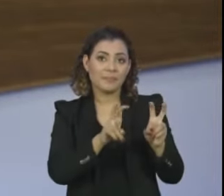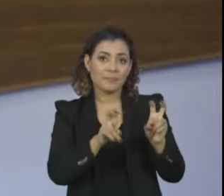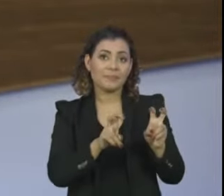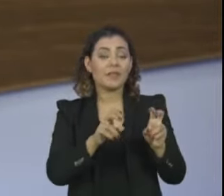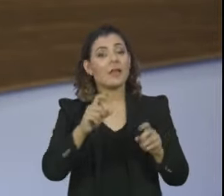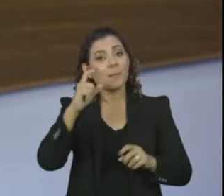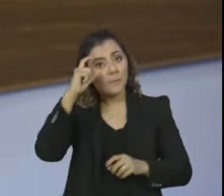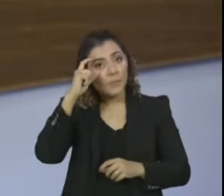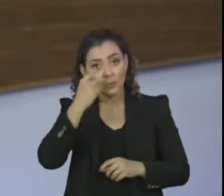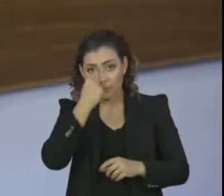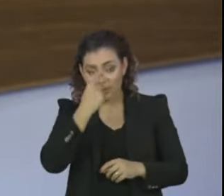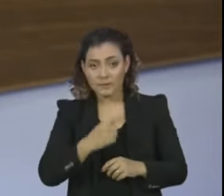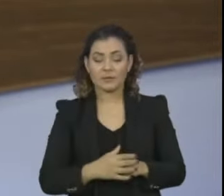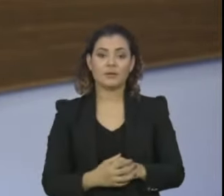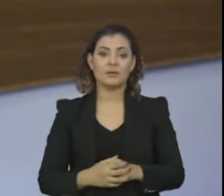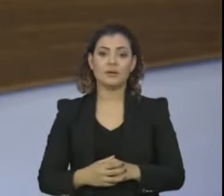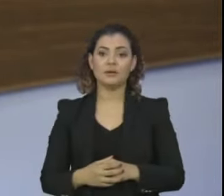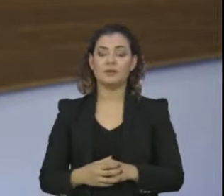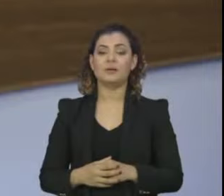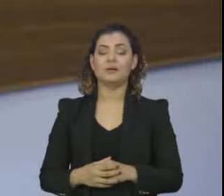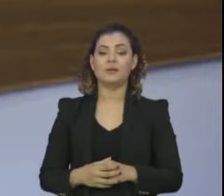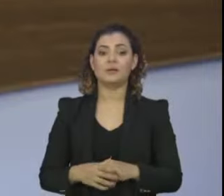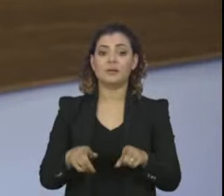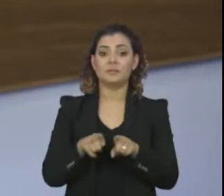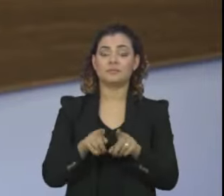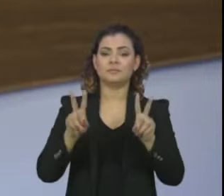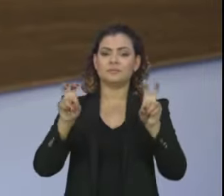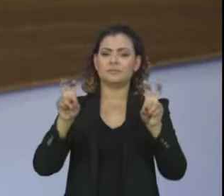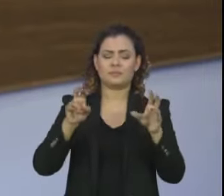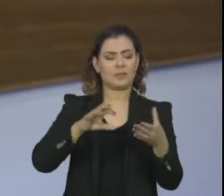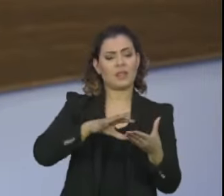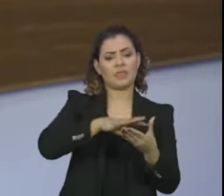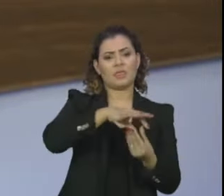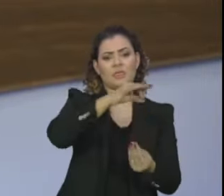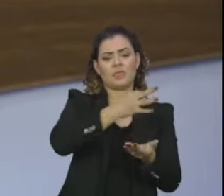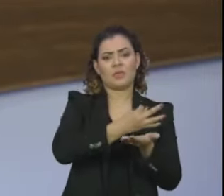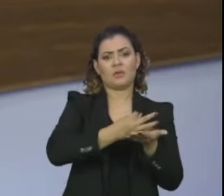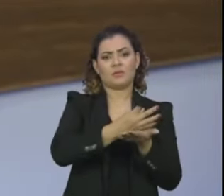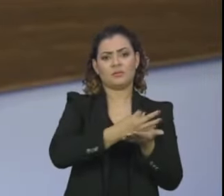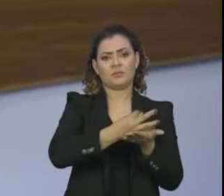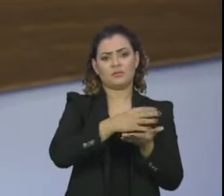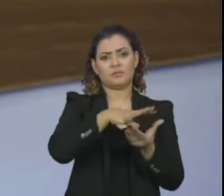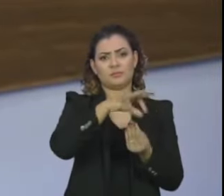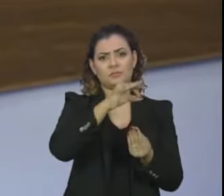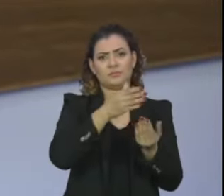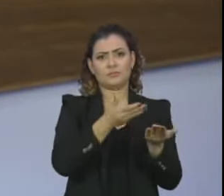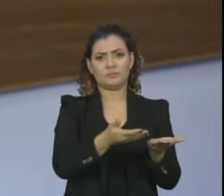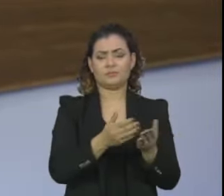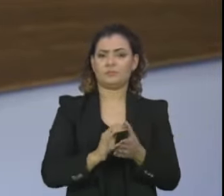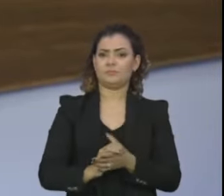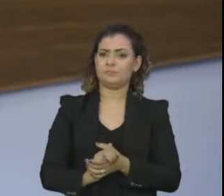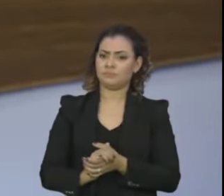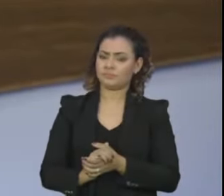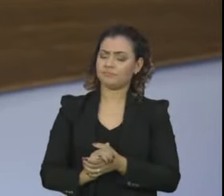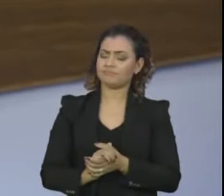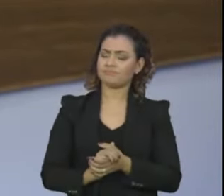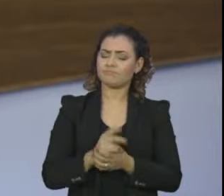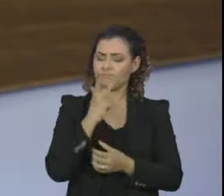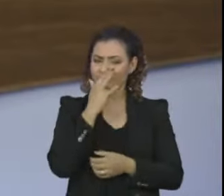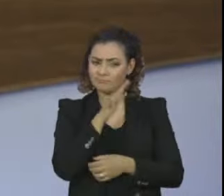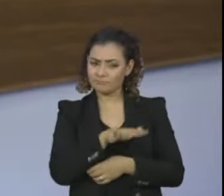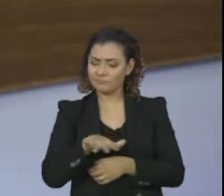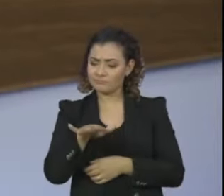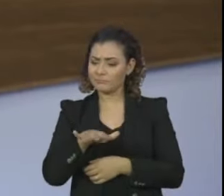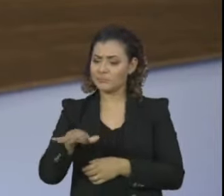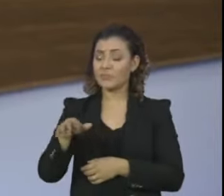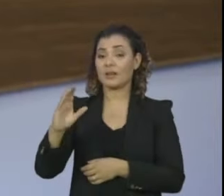Pondera a teologia da libertação ela foi ela foi certamente muito influente alguns círculos